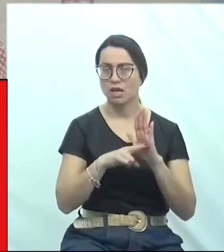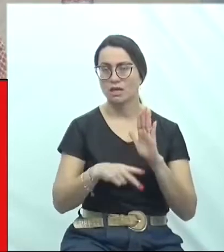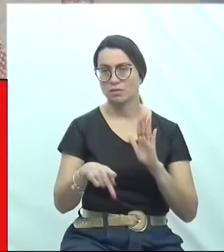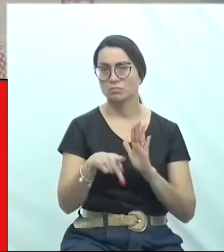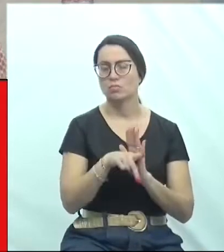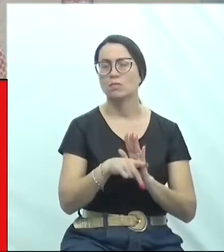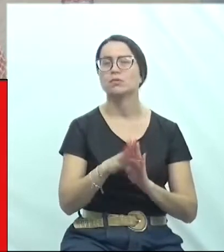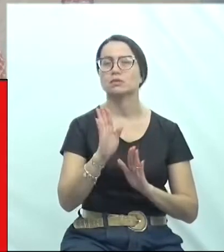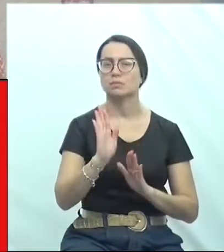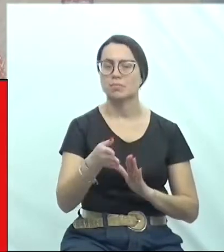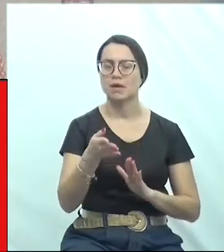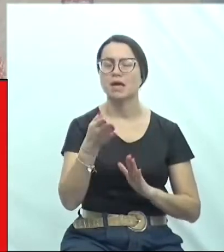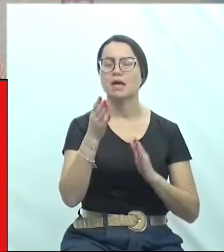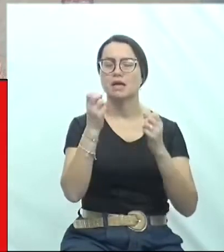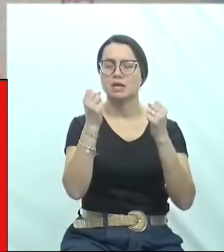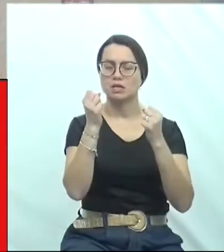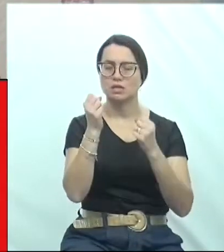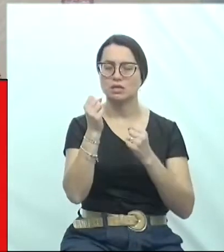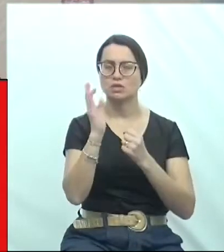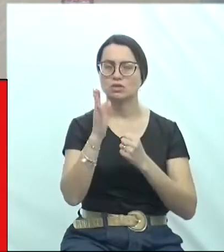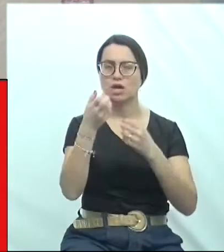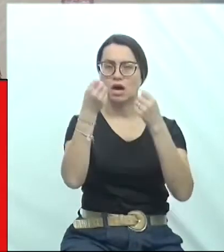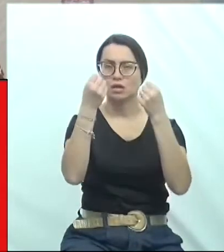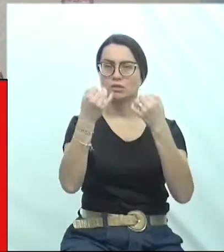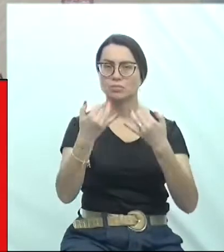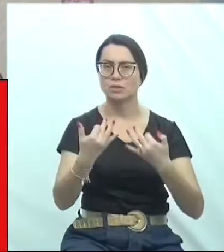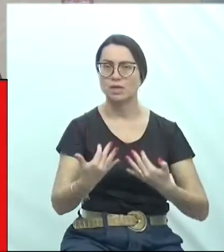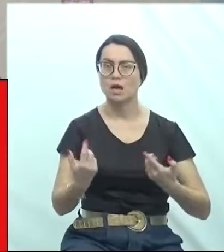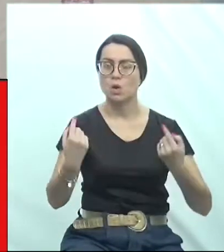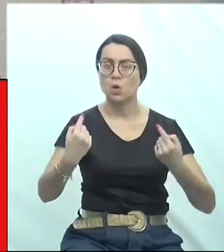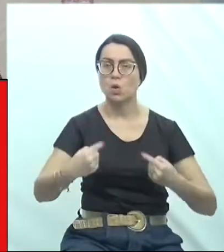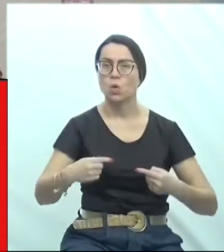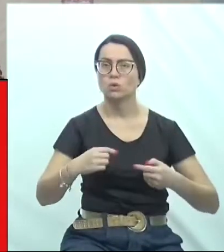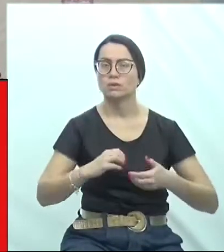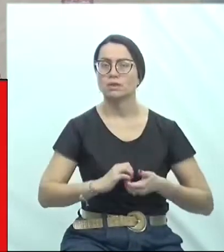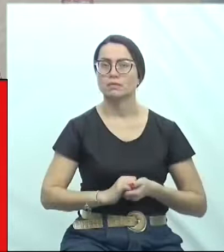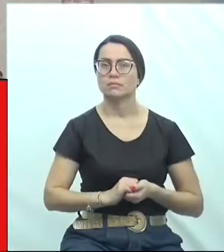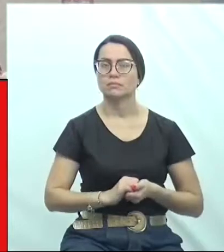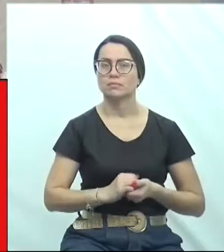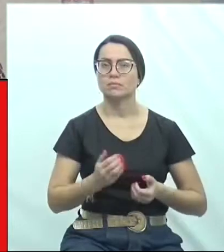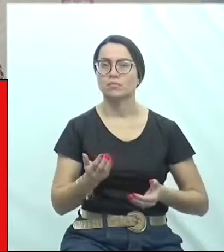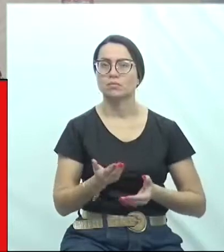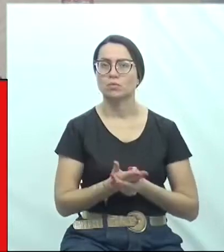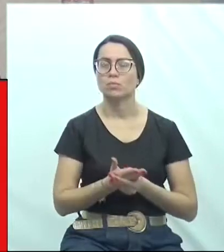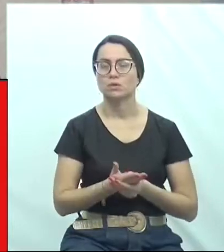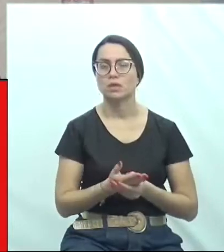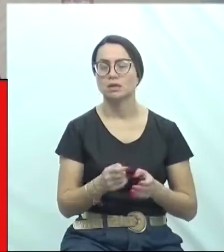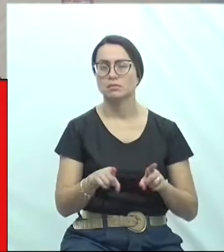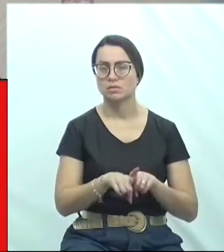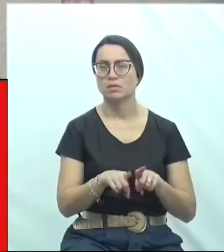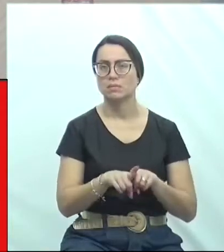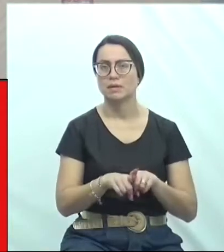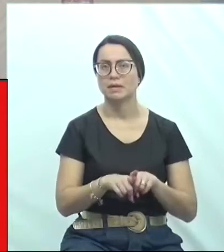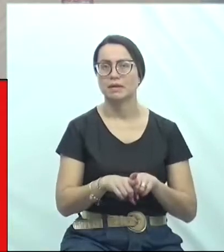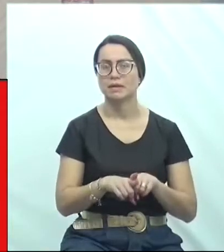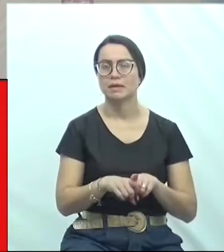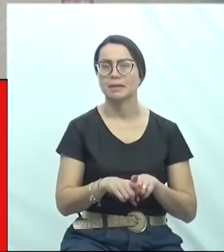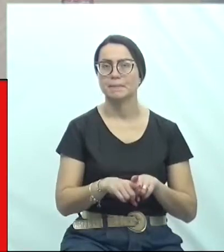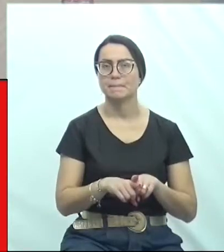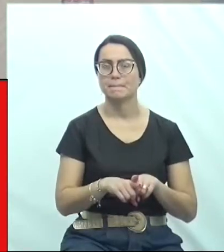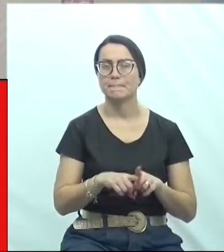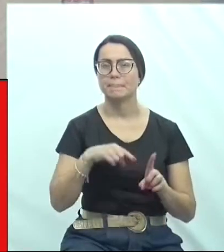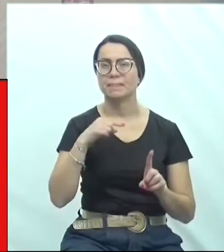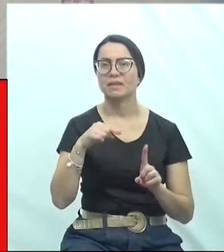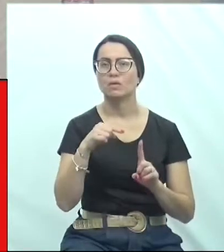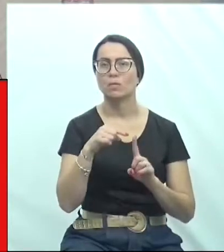já se manifestaram em contrariedade no âmbito de uma ação. Tem uma entidade que move uma ação para que